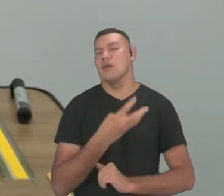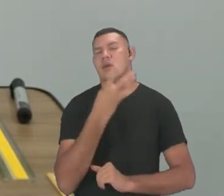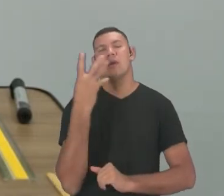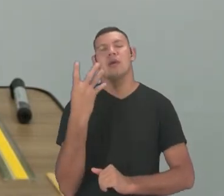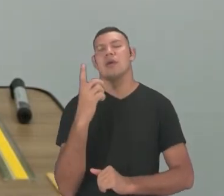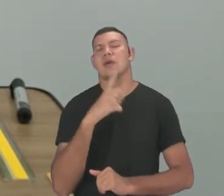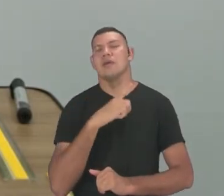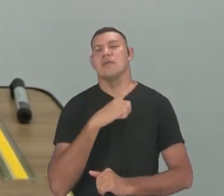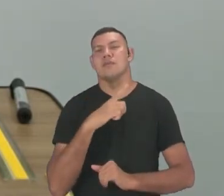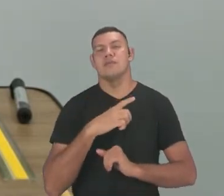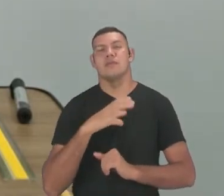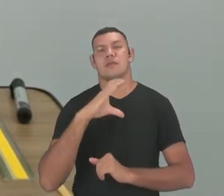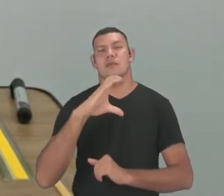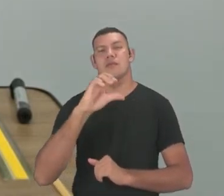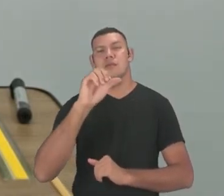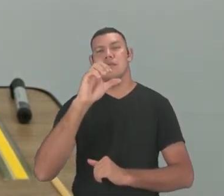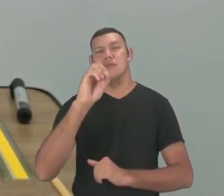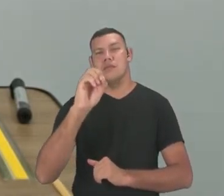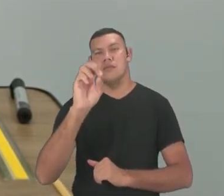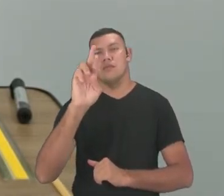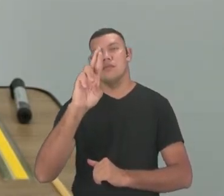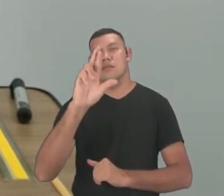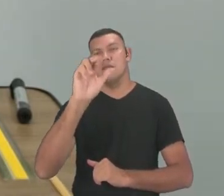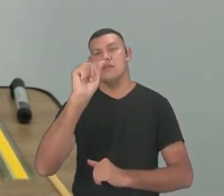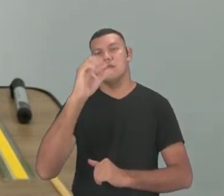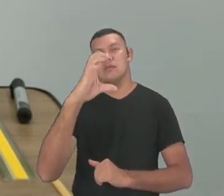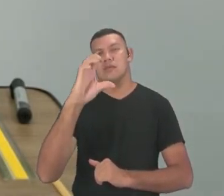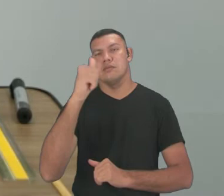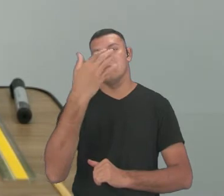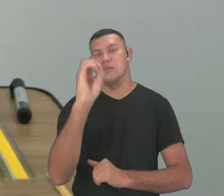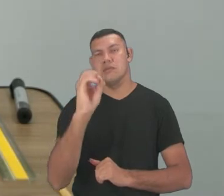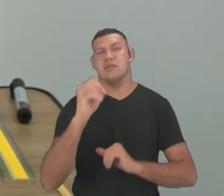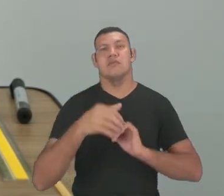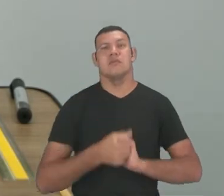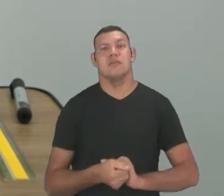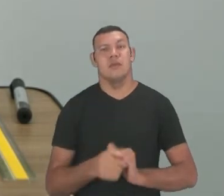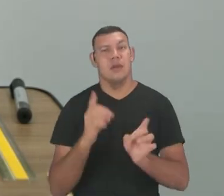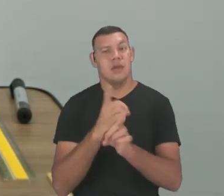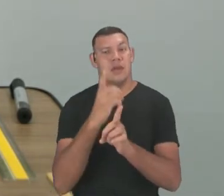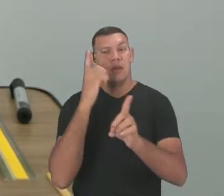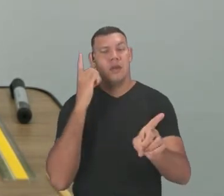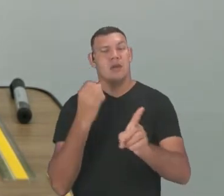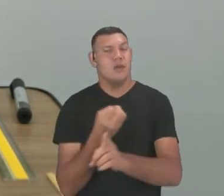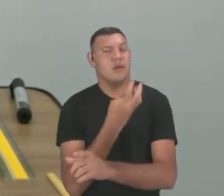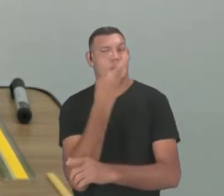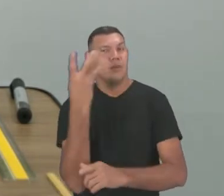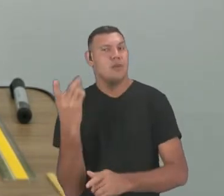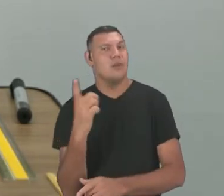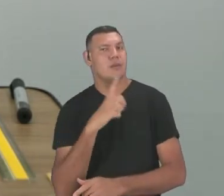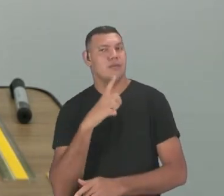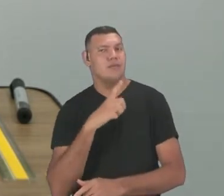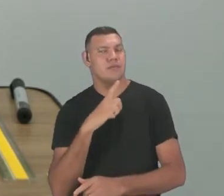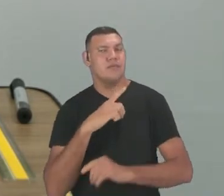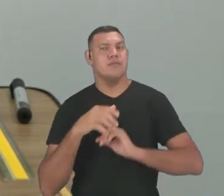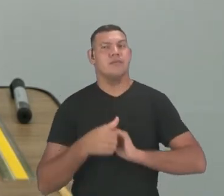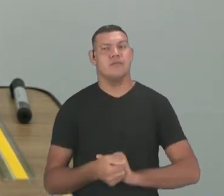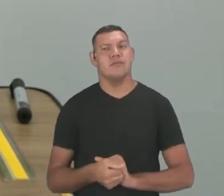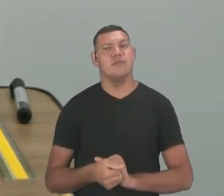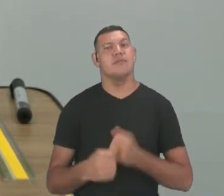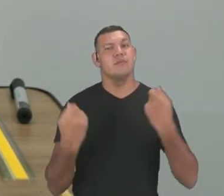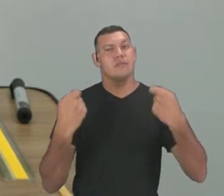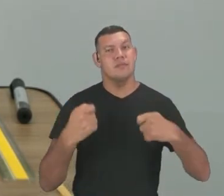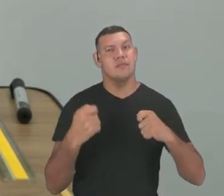essa palavra coração para descobrir quantos sons tem a palavra coração